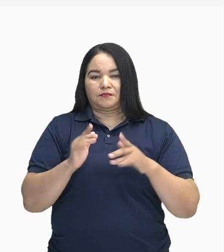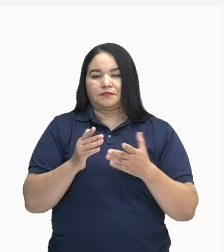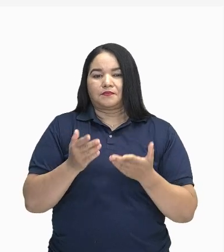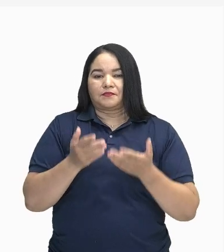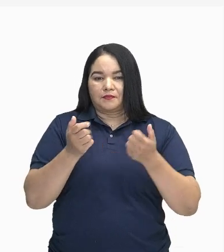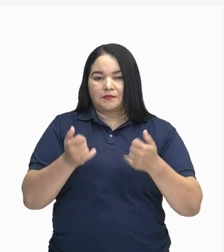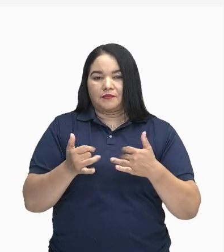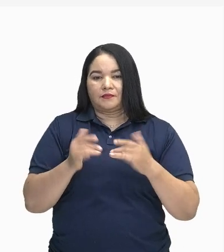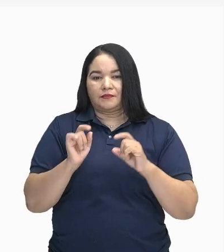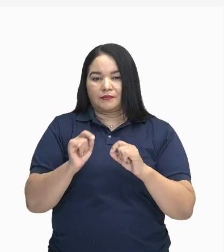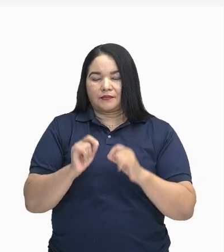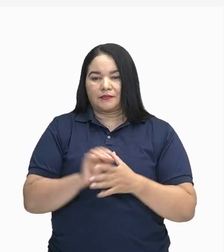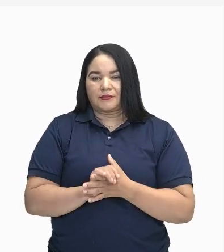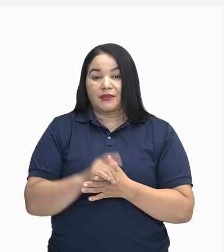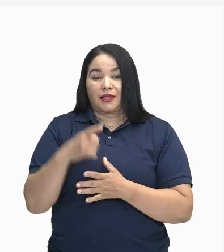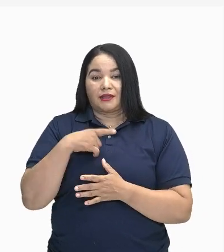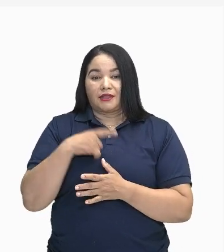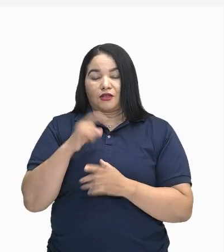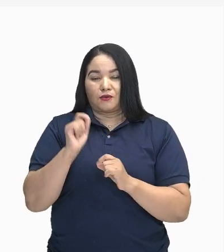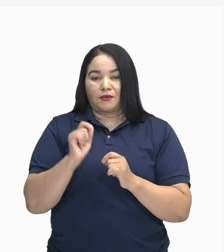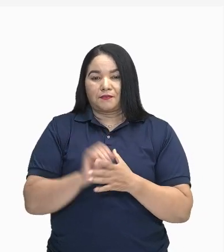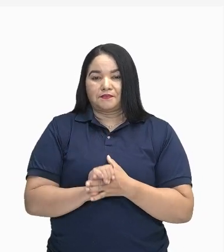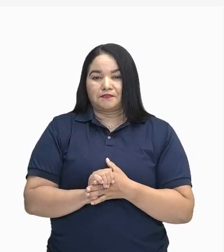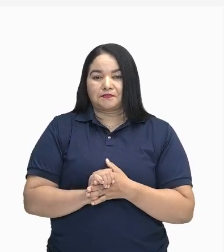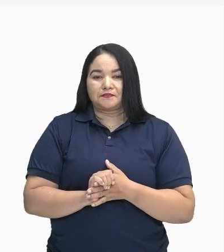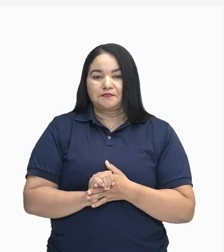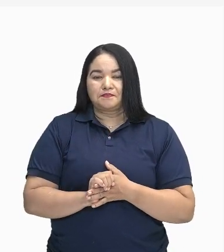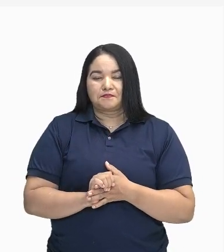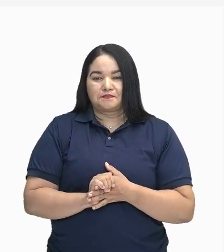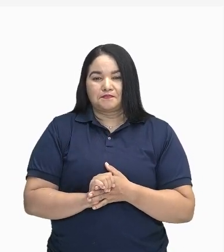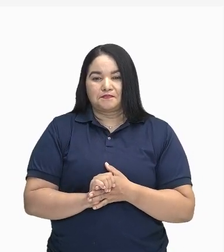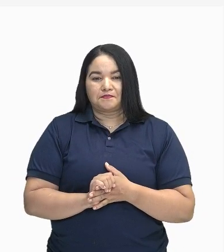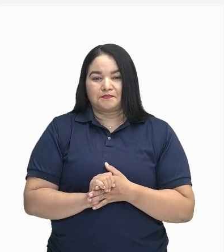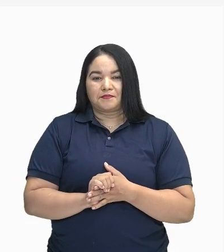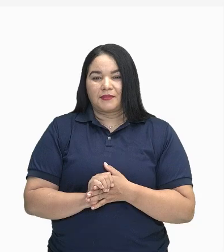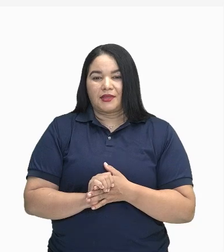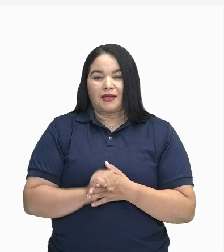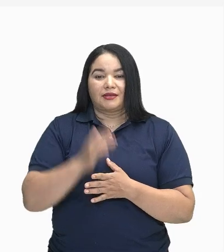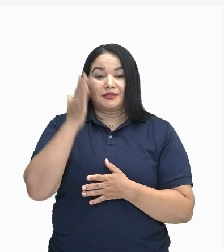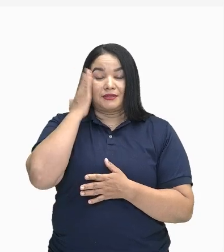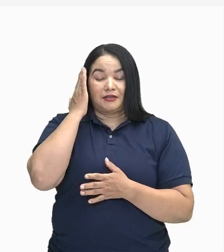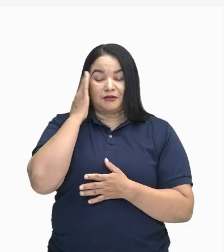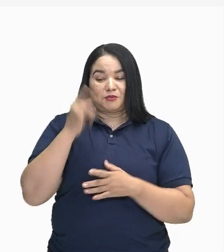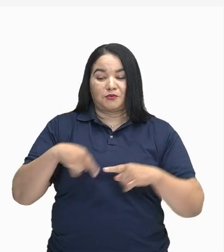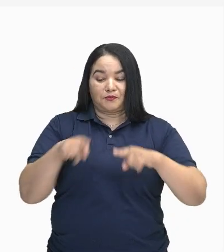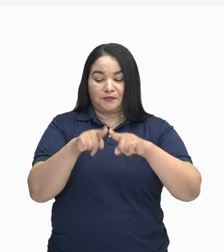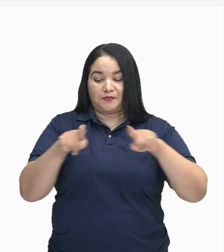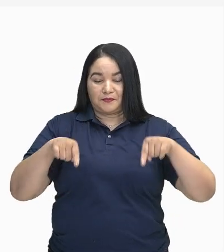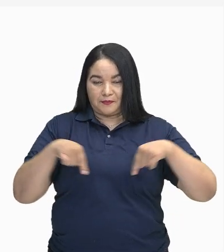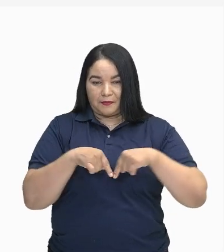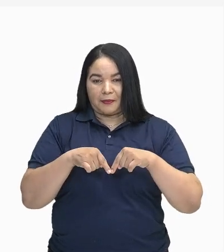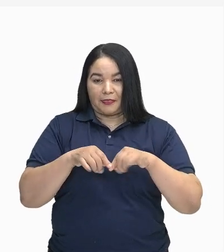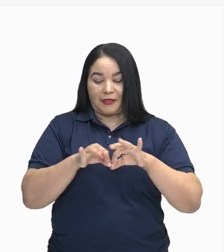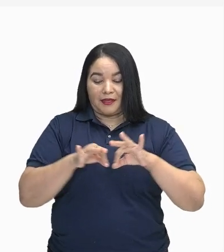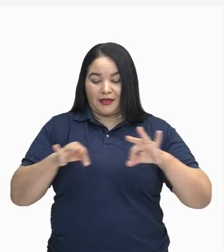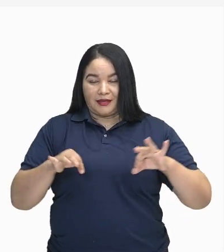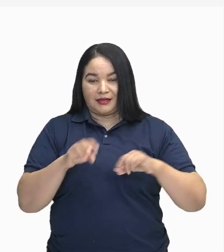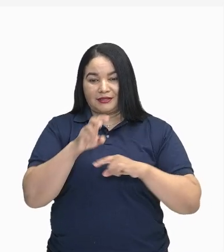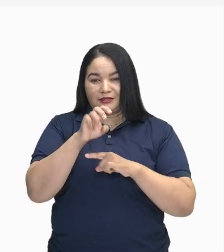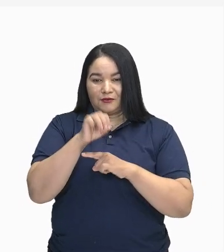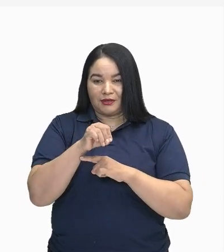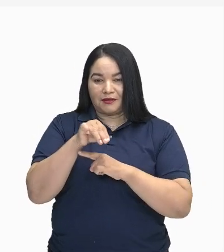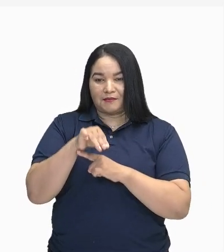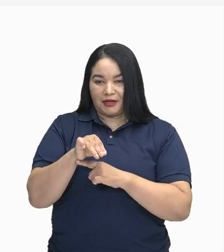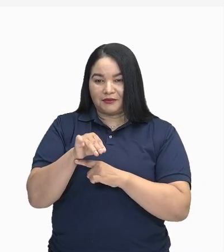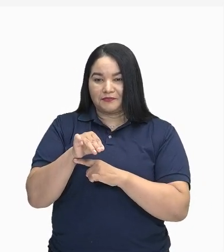é o que nós vamos chamar aqui de escala de desenho, tá bom? Sabendo que um terreno possui 50 metros de largura